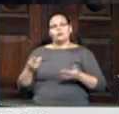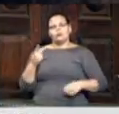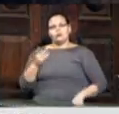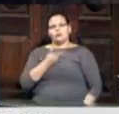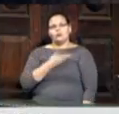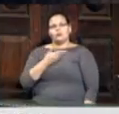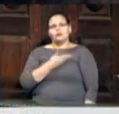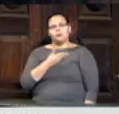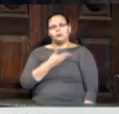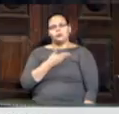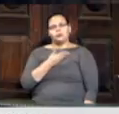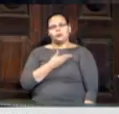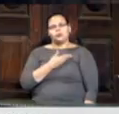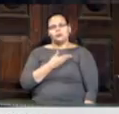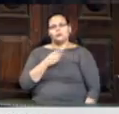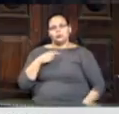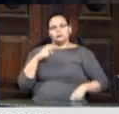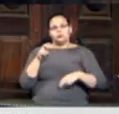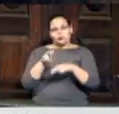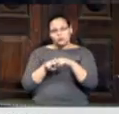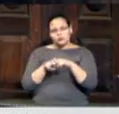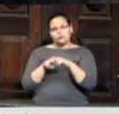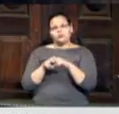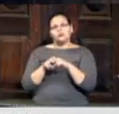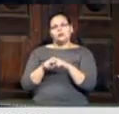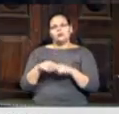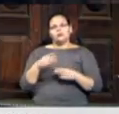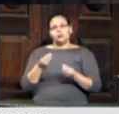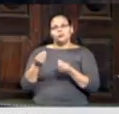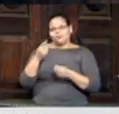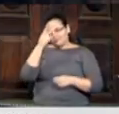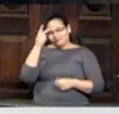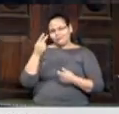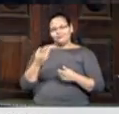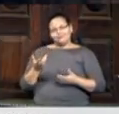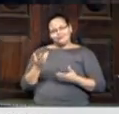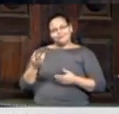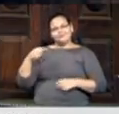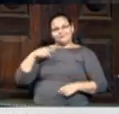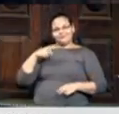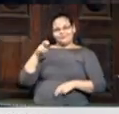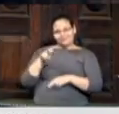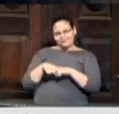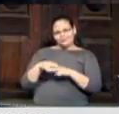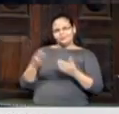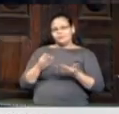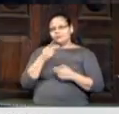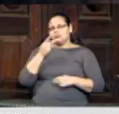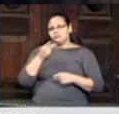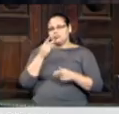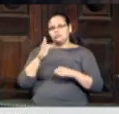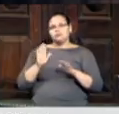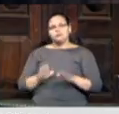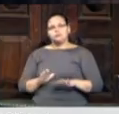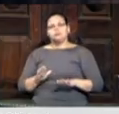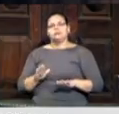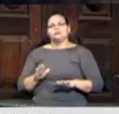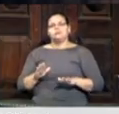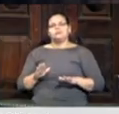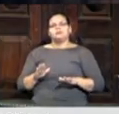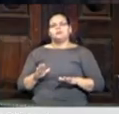amigo. Estou surpreso por estar sentado aqui nessa cadeira. Tem muita gente que poderia estar aqui falando muito melhor do que eu, mas